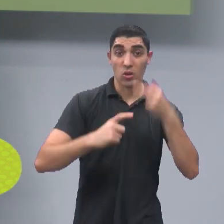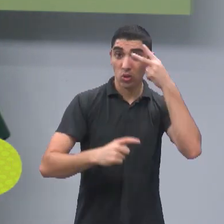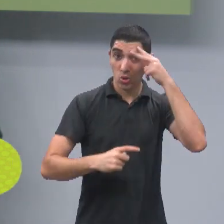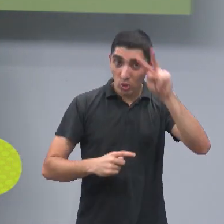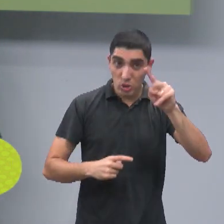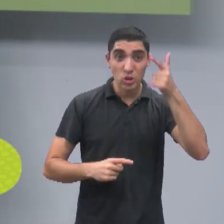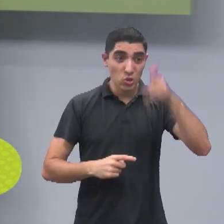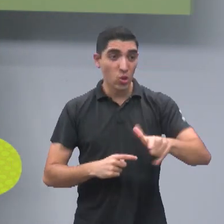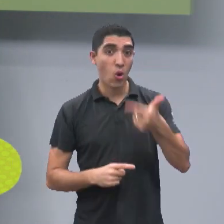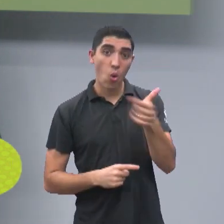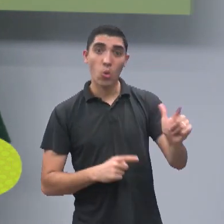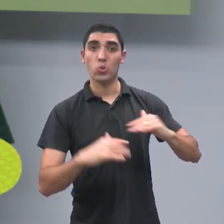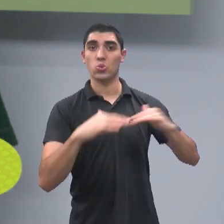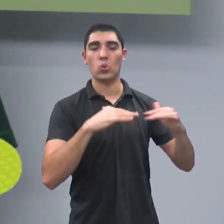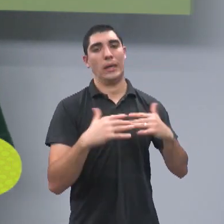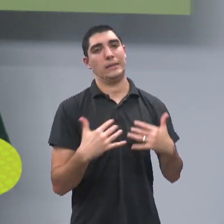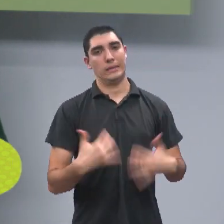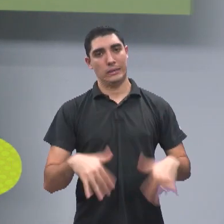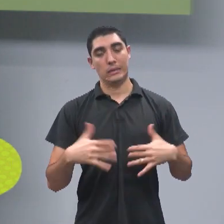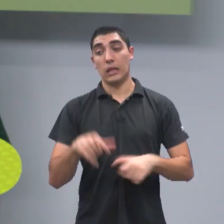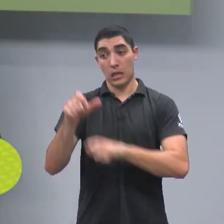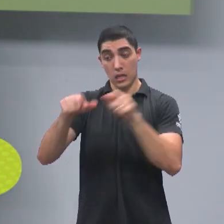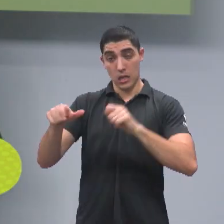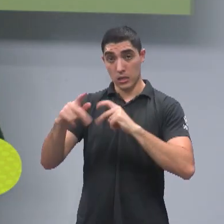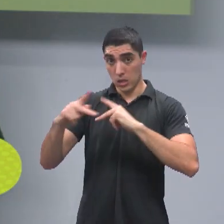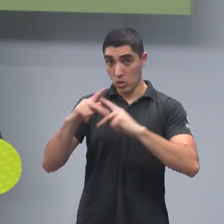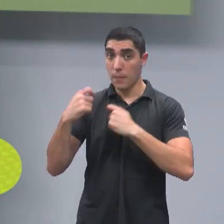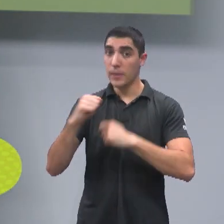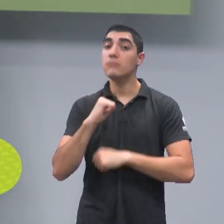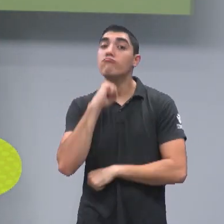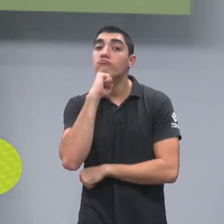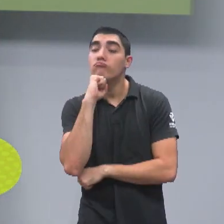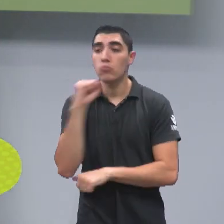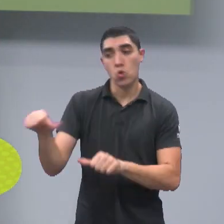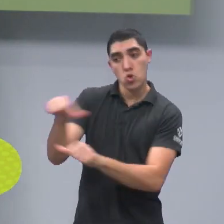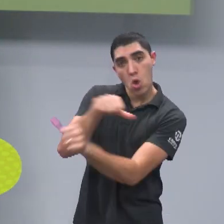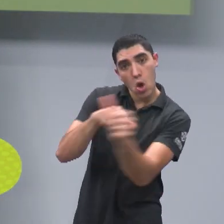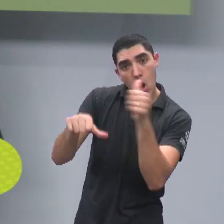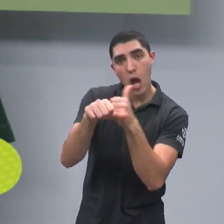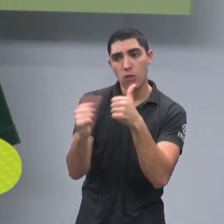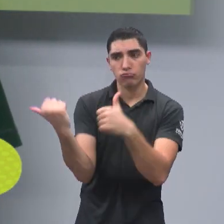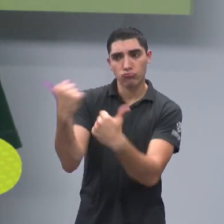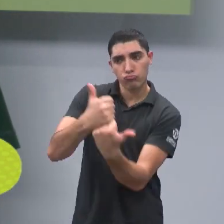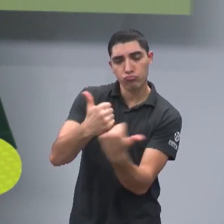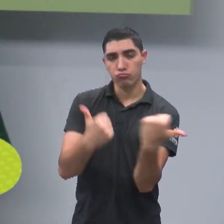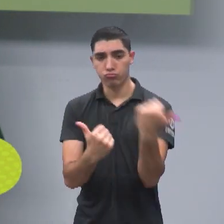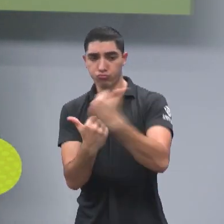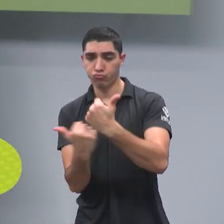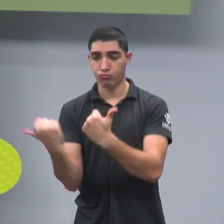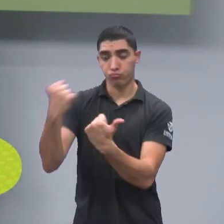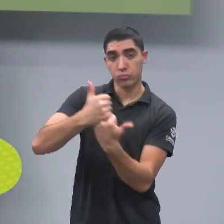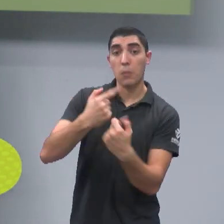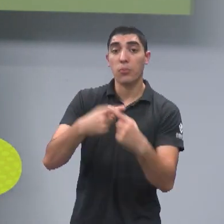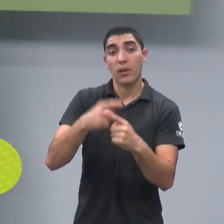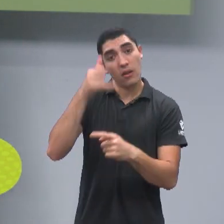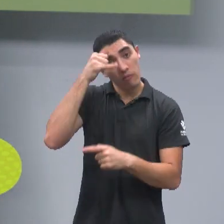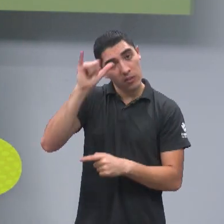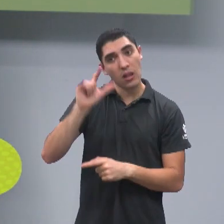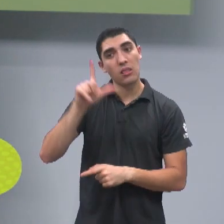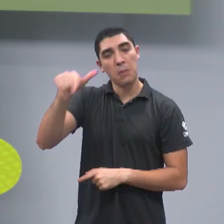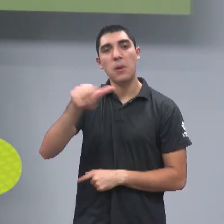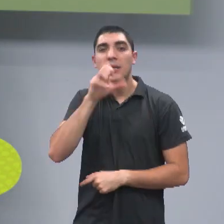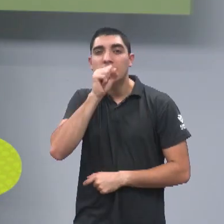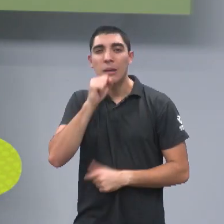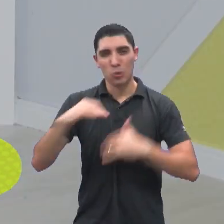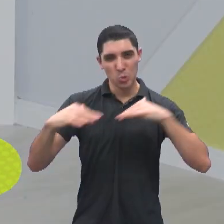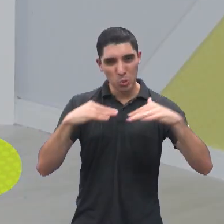ritmo e tem que rodar esse elenco aí para não cansar as jogadoras também para a partida de sábado, né, da